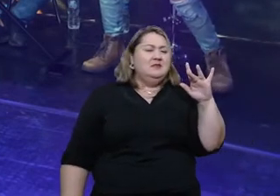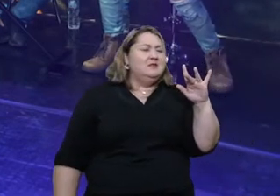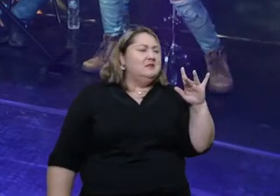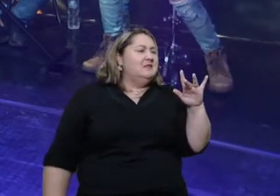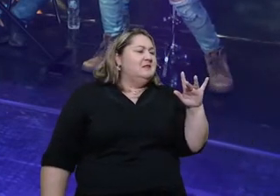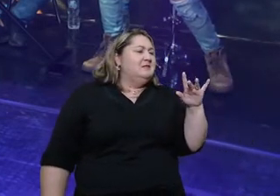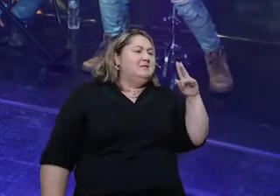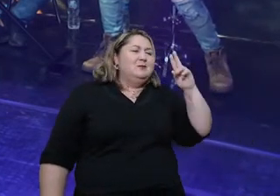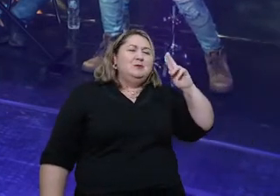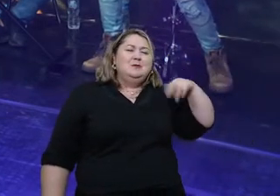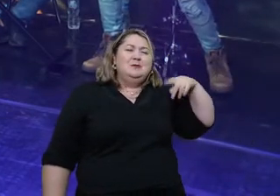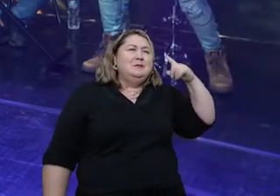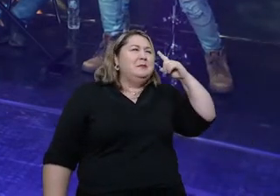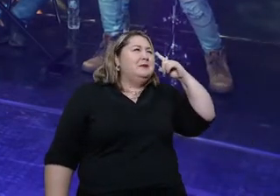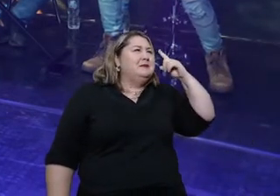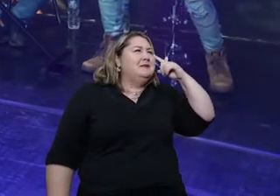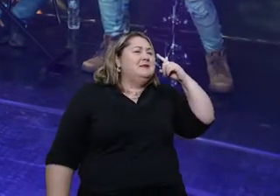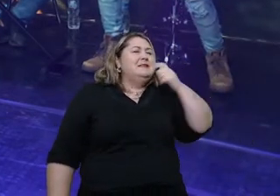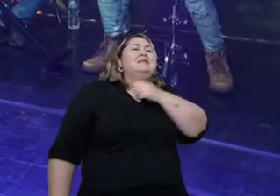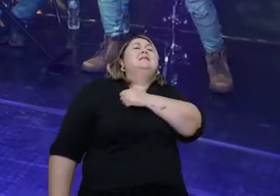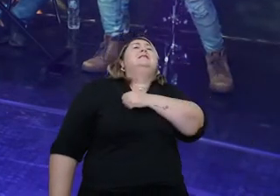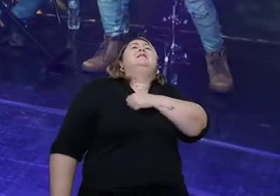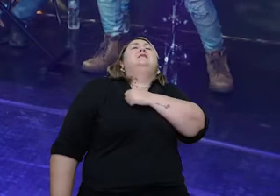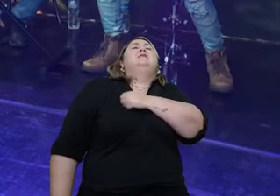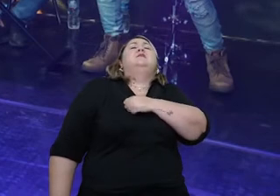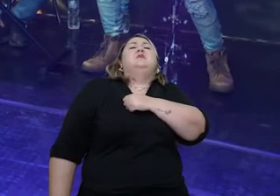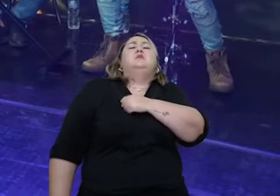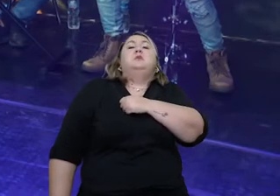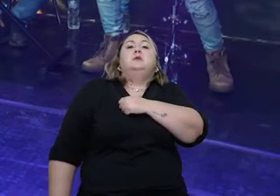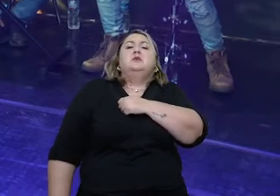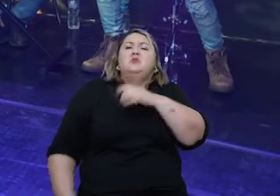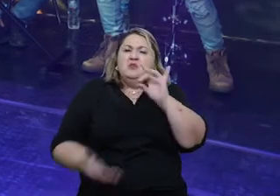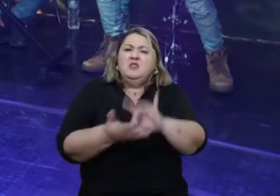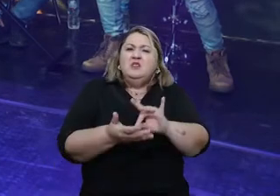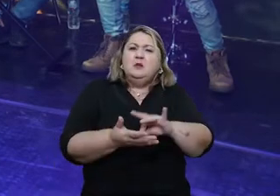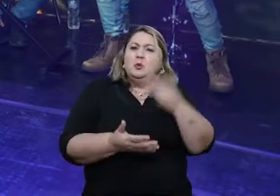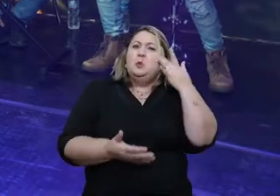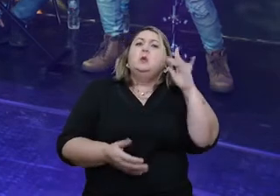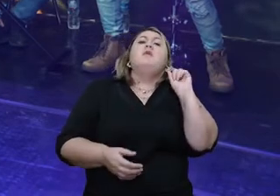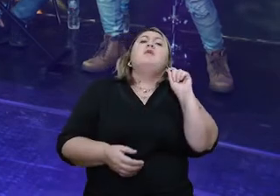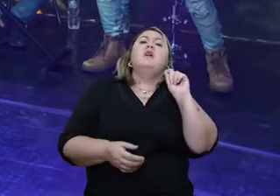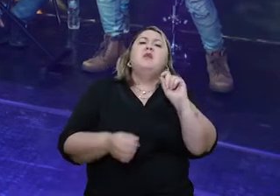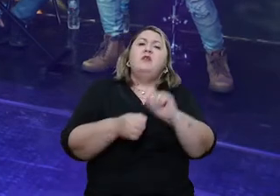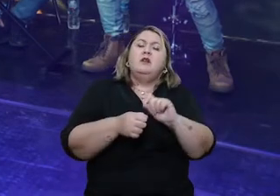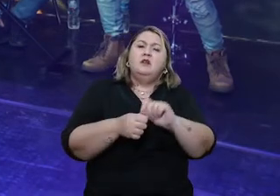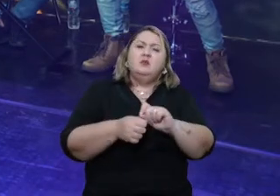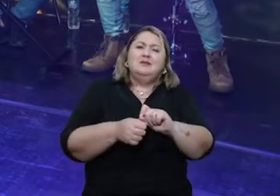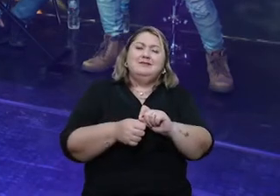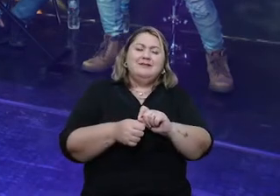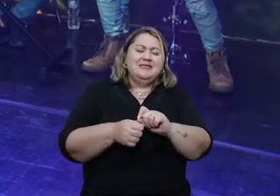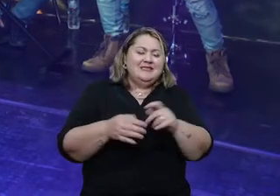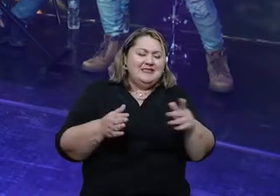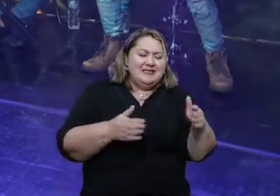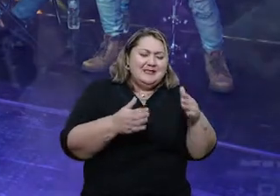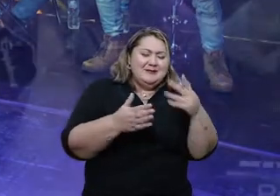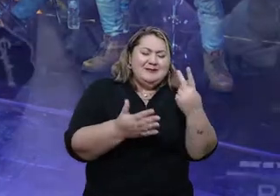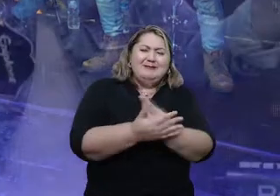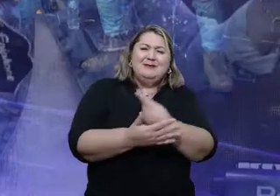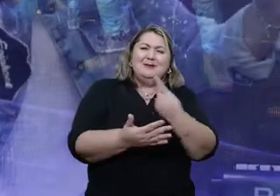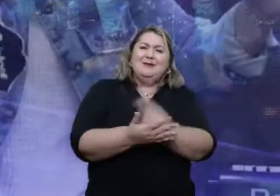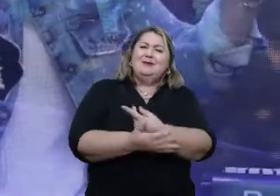nunca imaginei sentir tanta saudade. Sinceramente, amor, não sei o que fazer. Eu